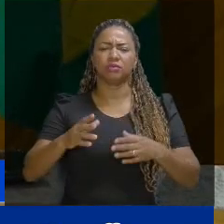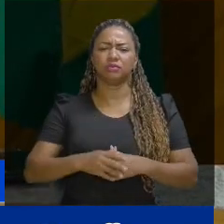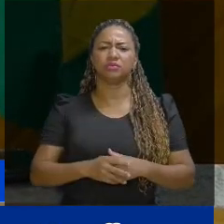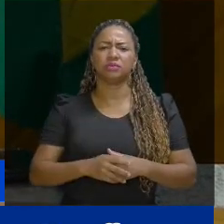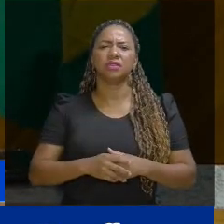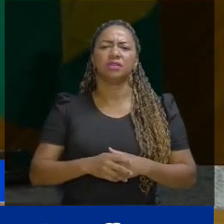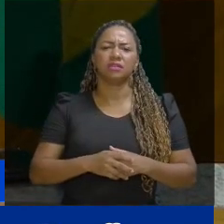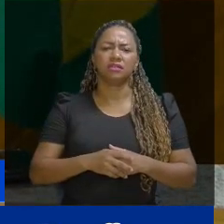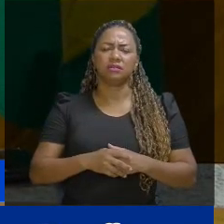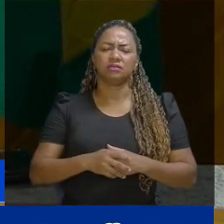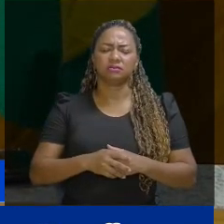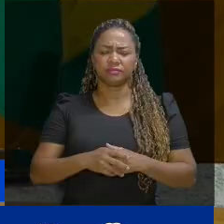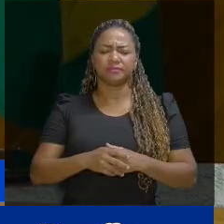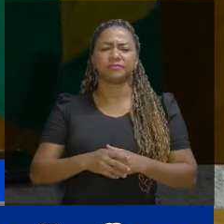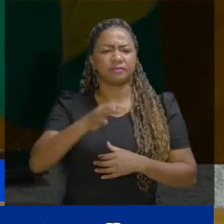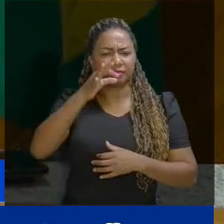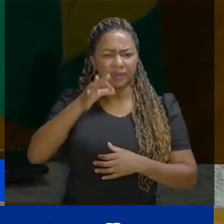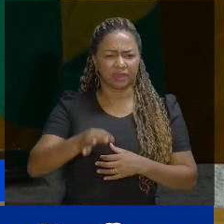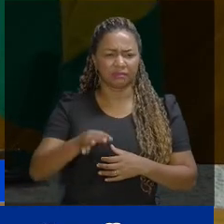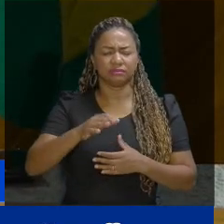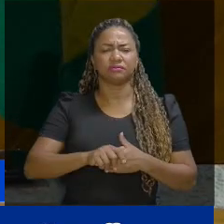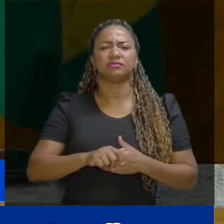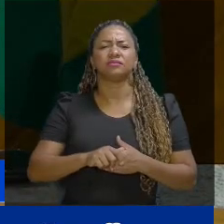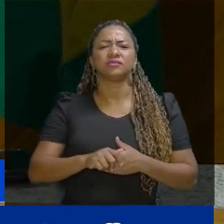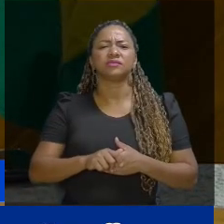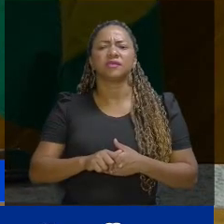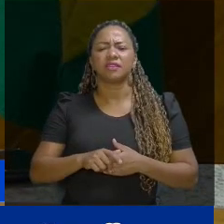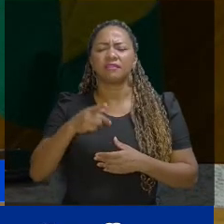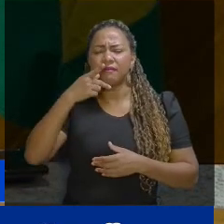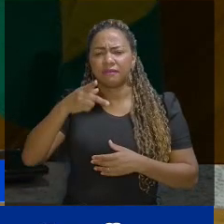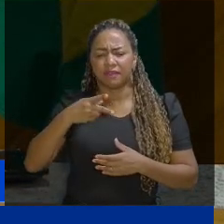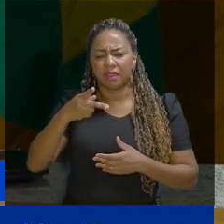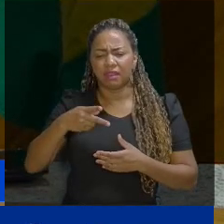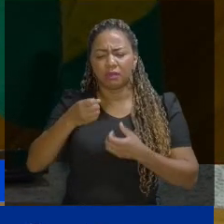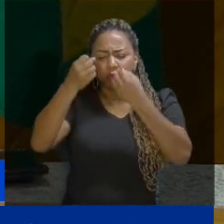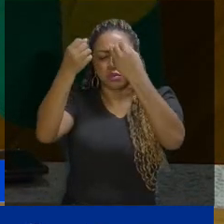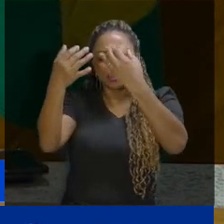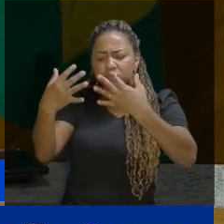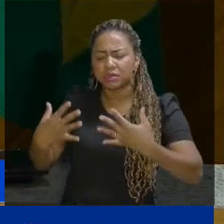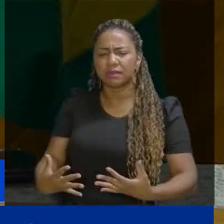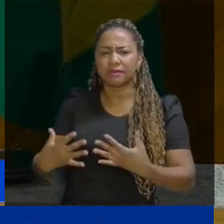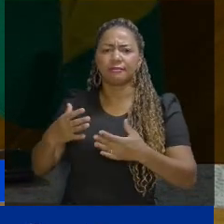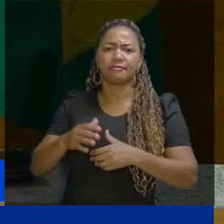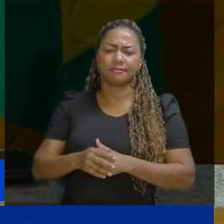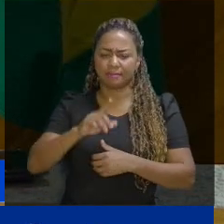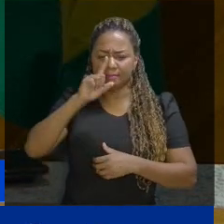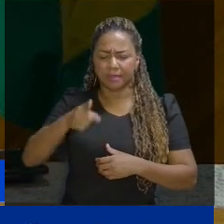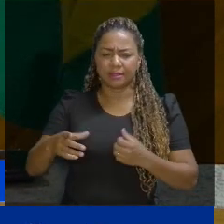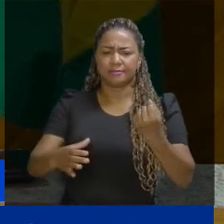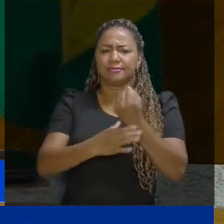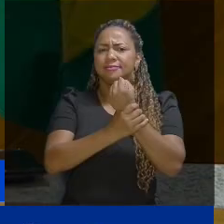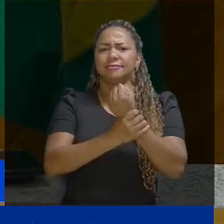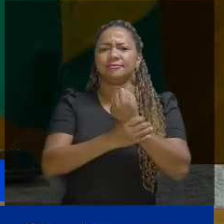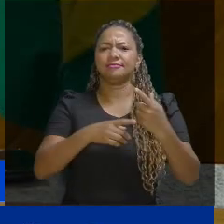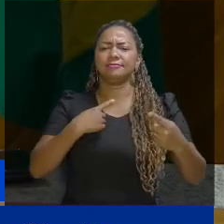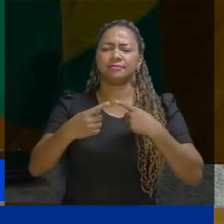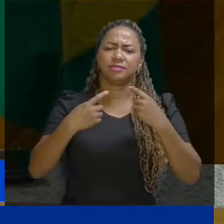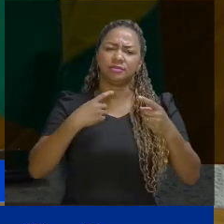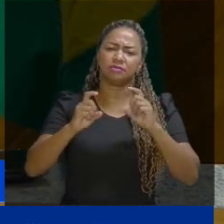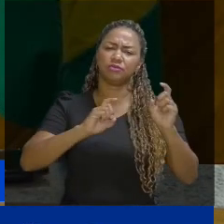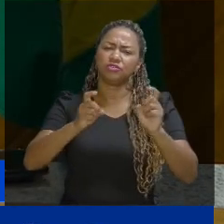intrínseco, que é a legitimidade da parte. Nós estamos falando de uma coligação que está ingressando em um mandado de segurança em que se